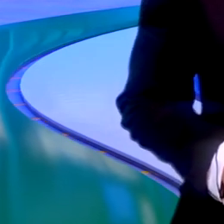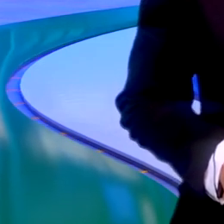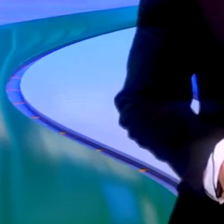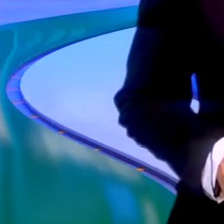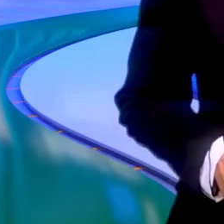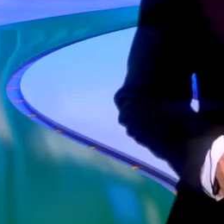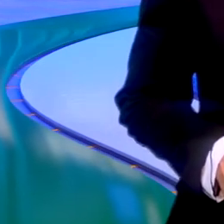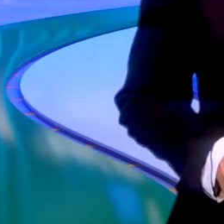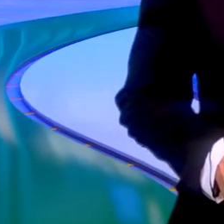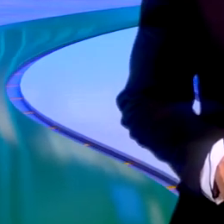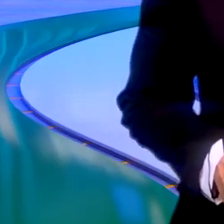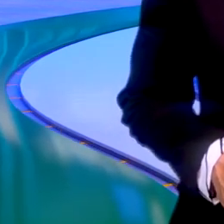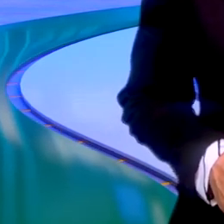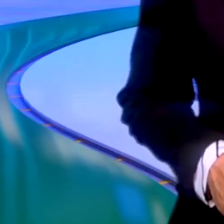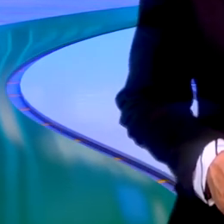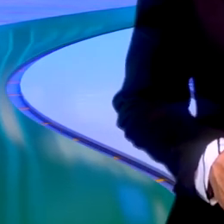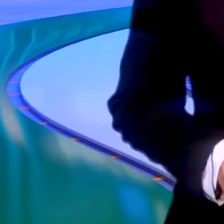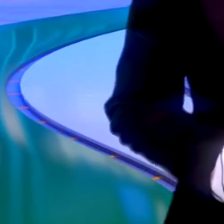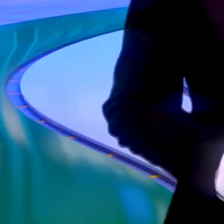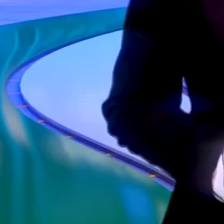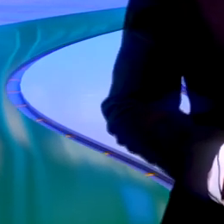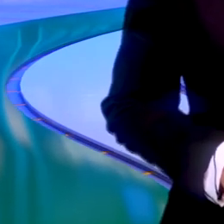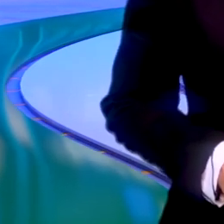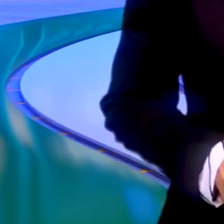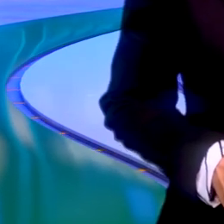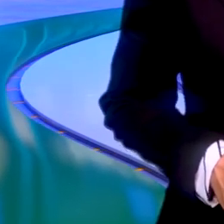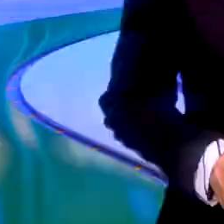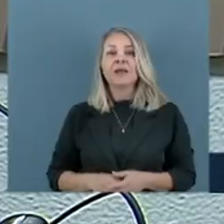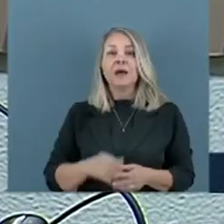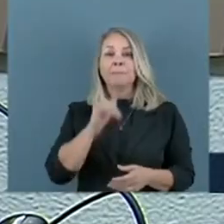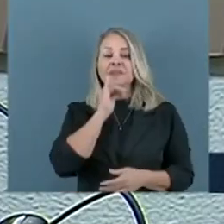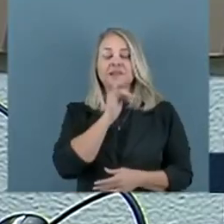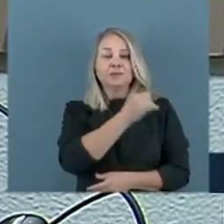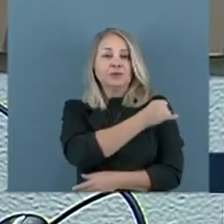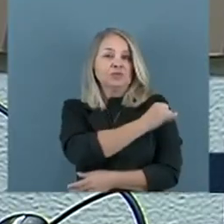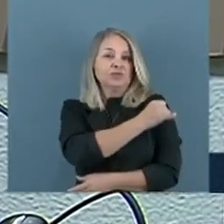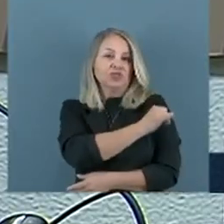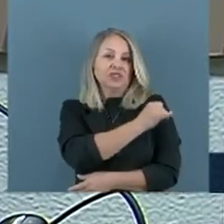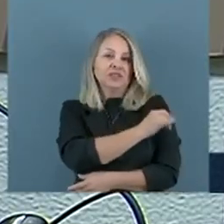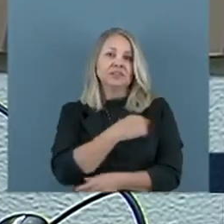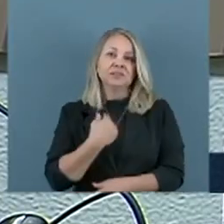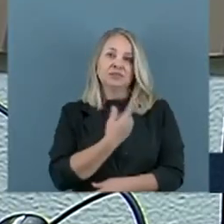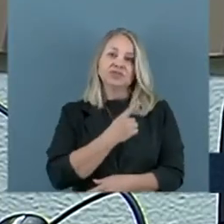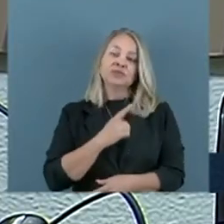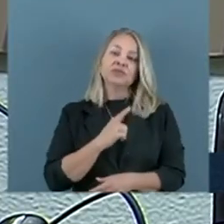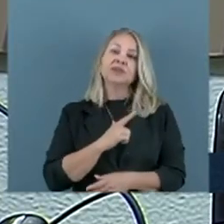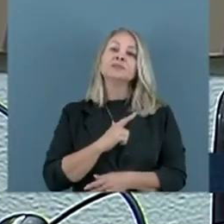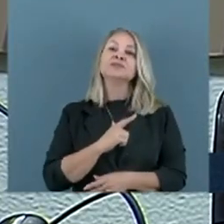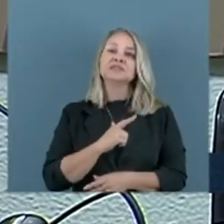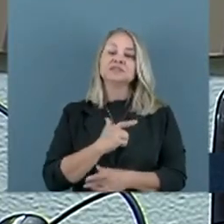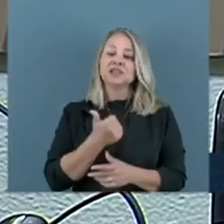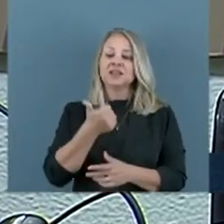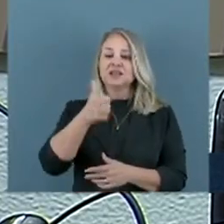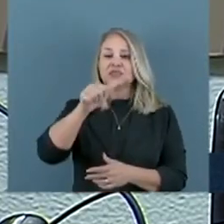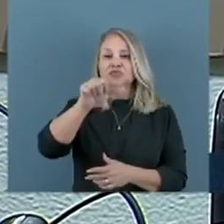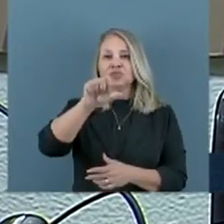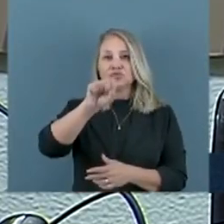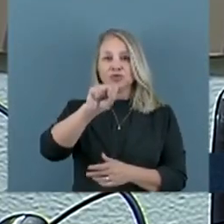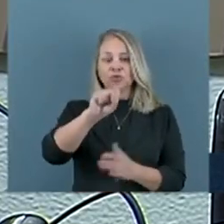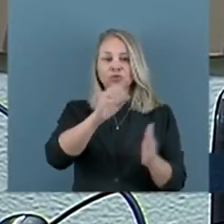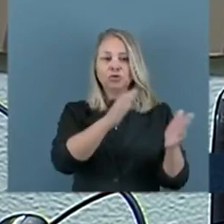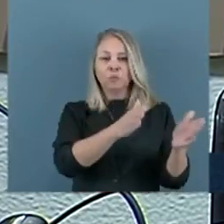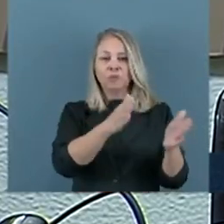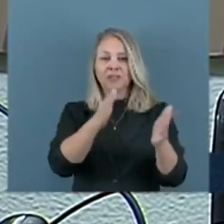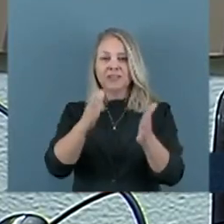as perspectivas da pasta e das Forças Armadas José múcio destacou o papel da Defesa além